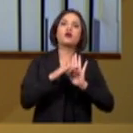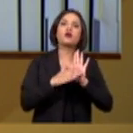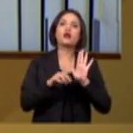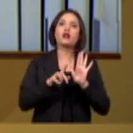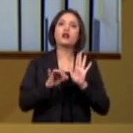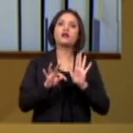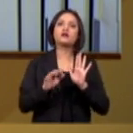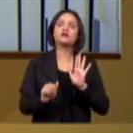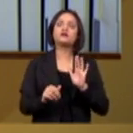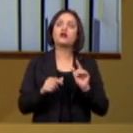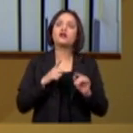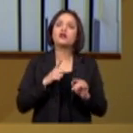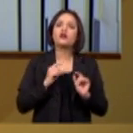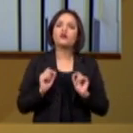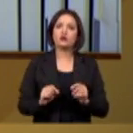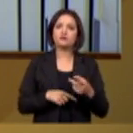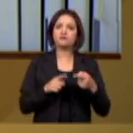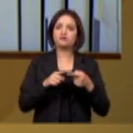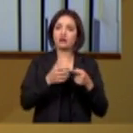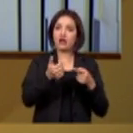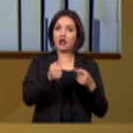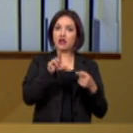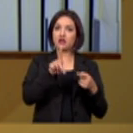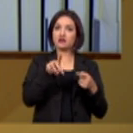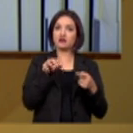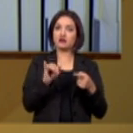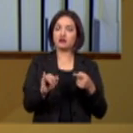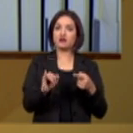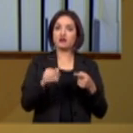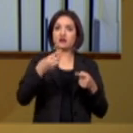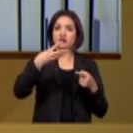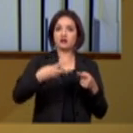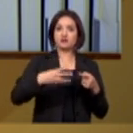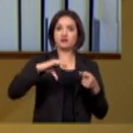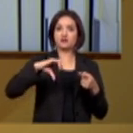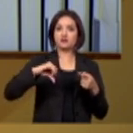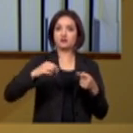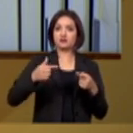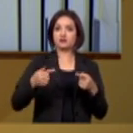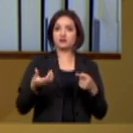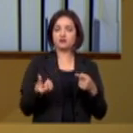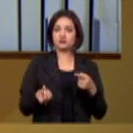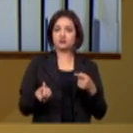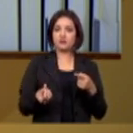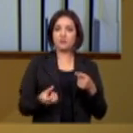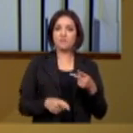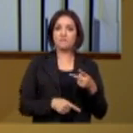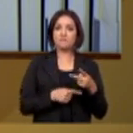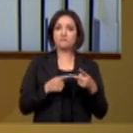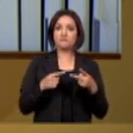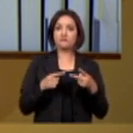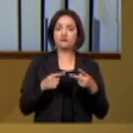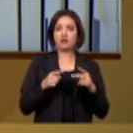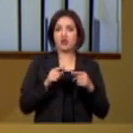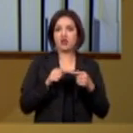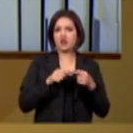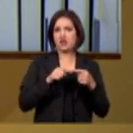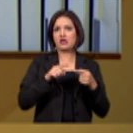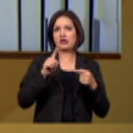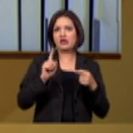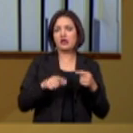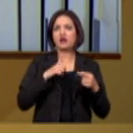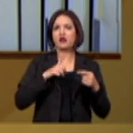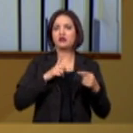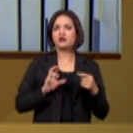peitos são os seguintes ação direta de inconstitucionalidade 3976 não tinha